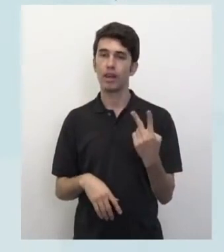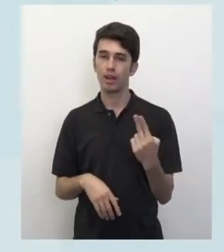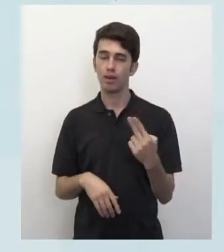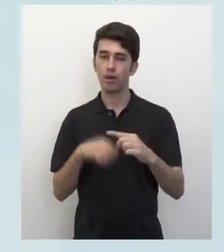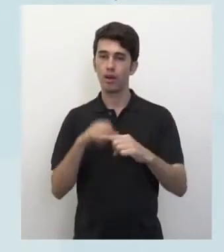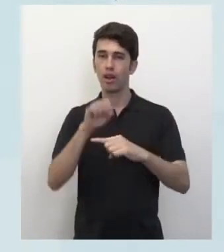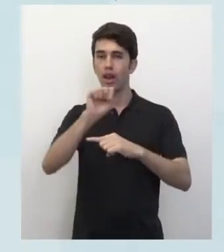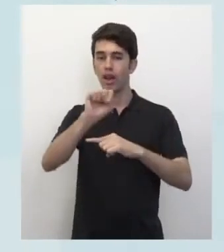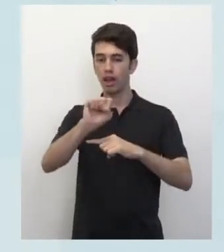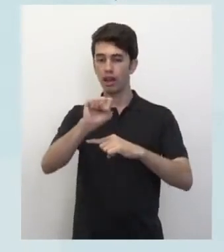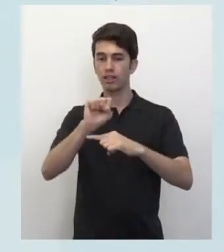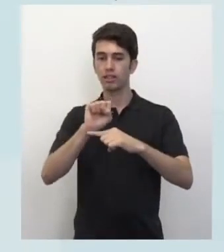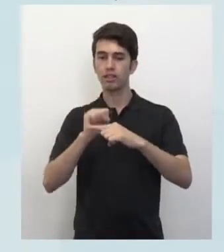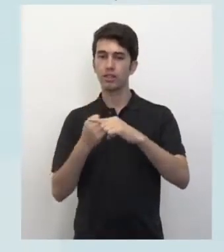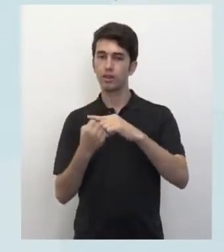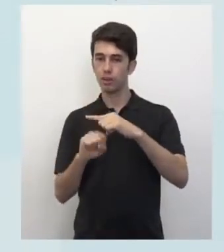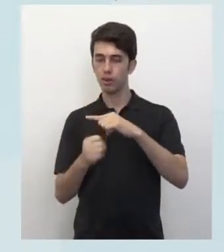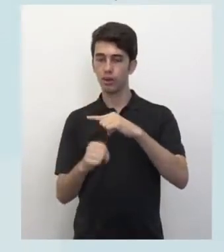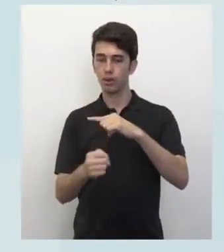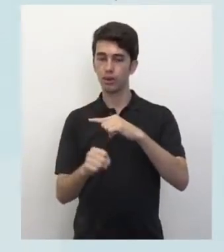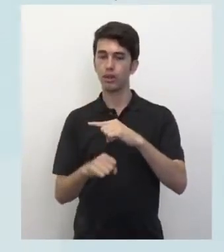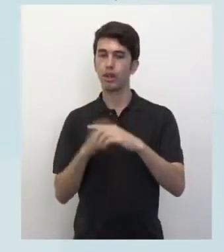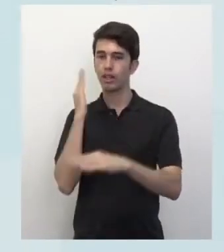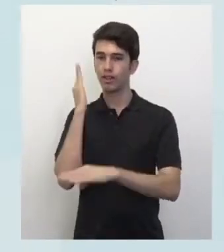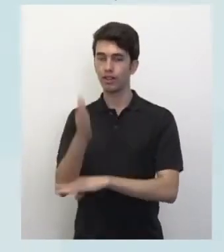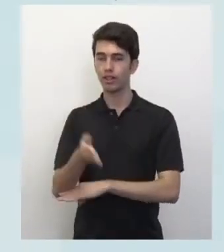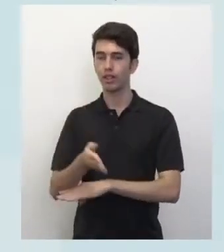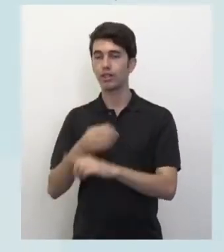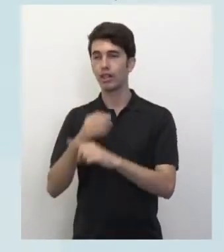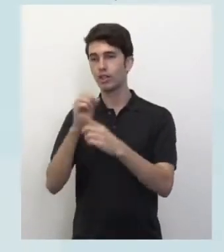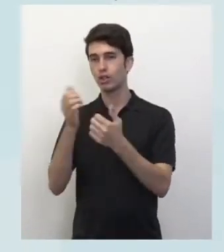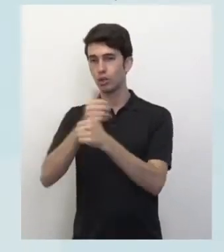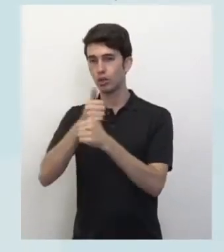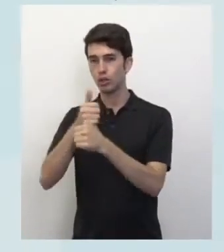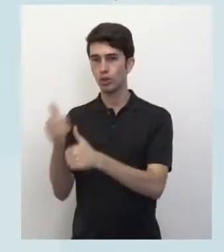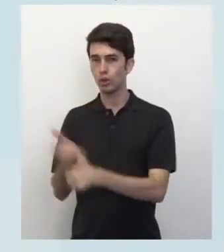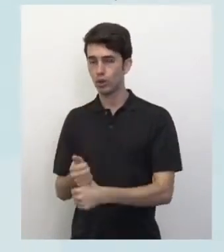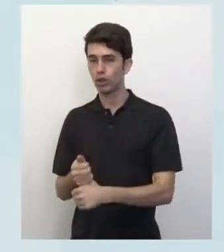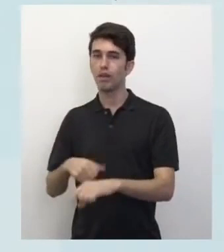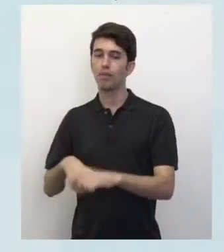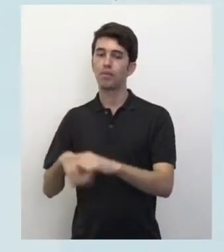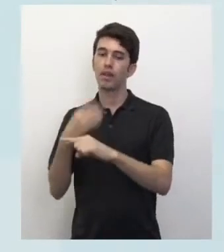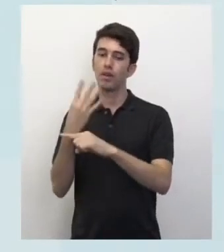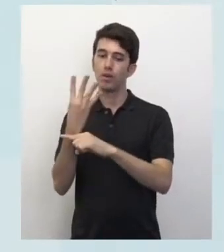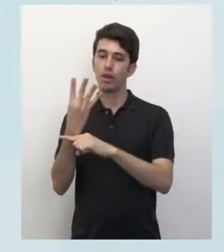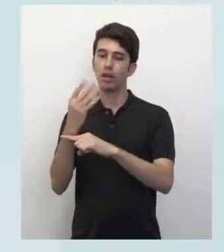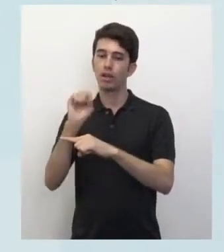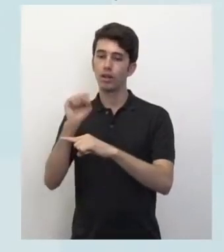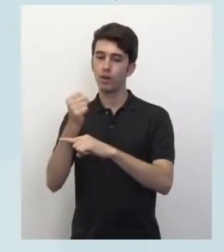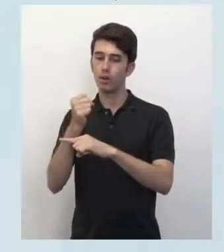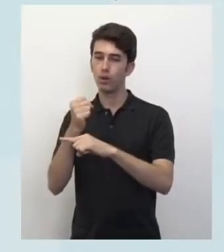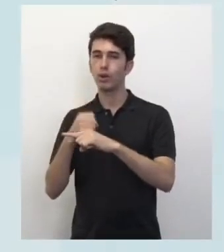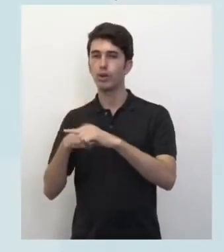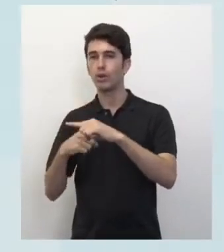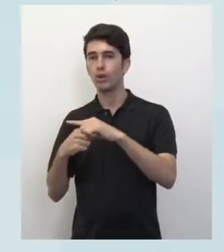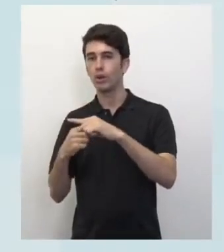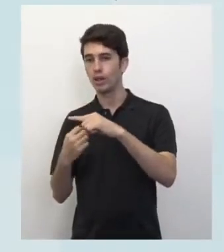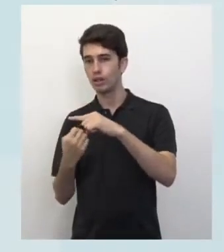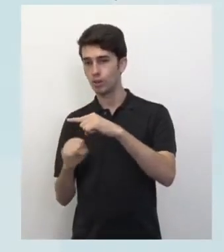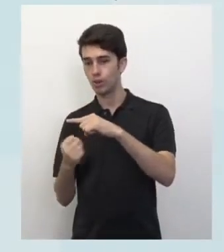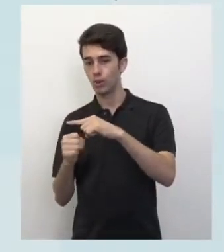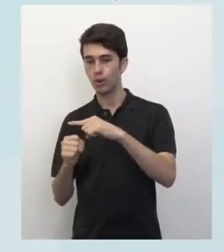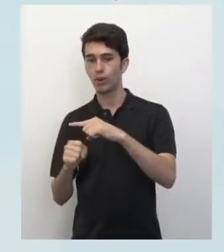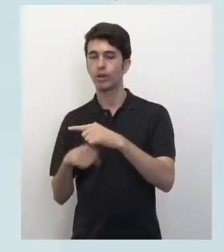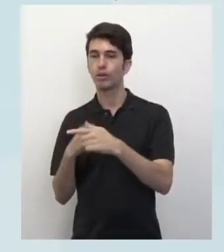expressão algébrica, que, né, a gente já sai direto no tempo, e aí é só substituir o espaço percorrido, no caso aí 48 quilômetros